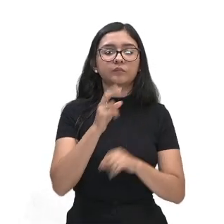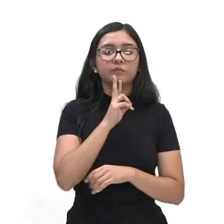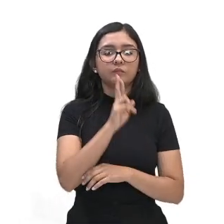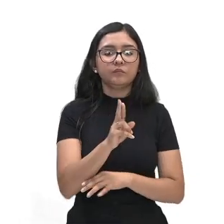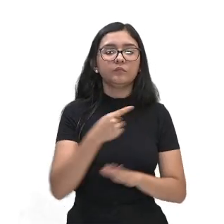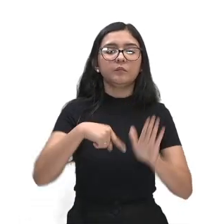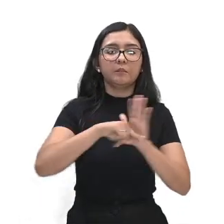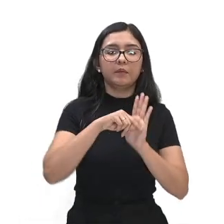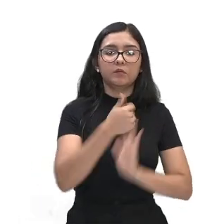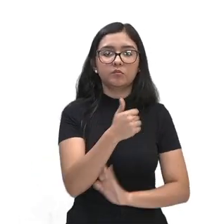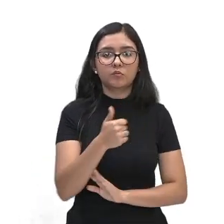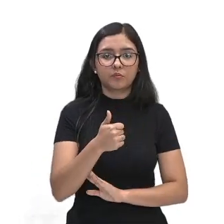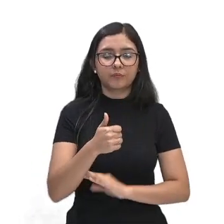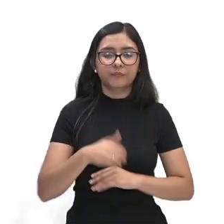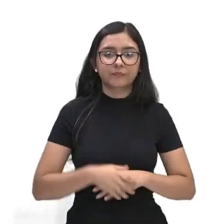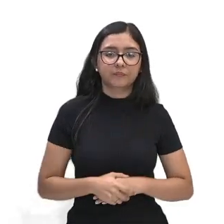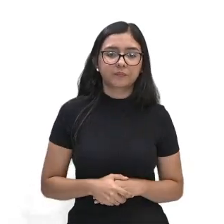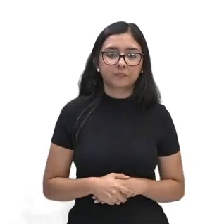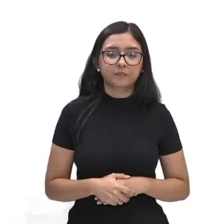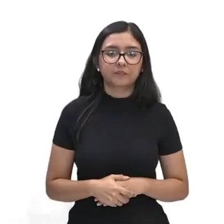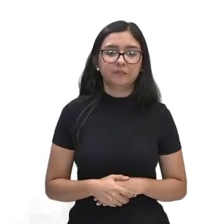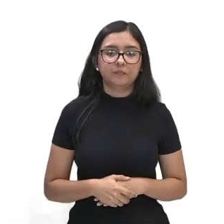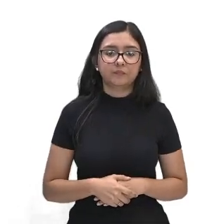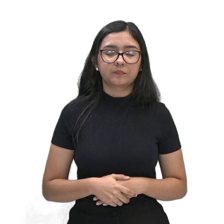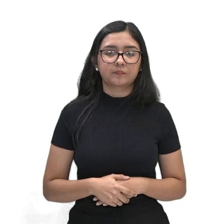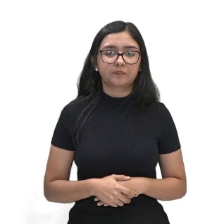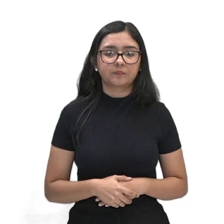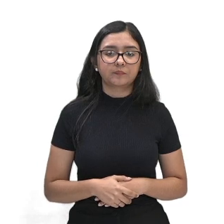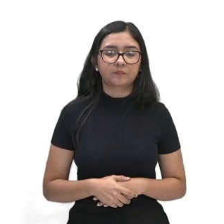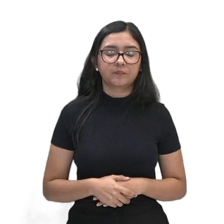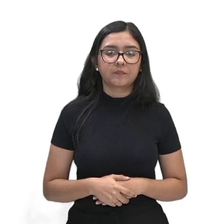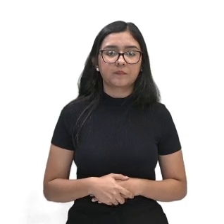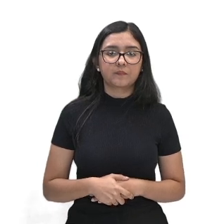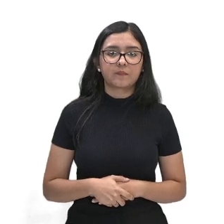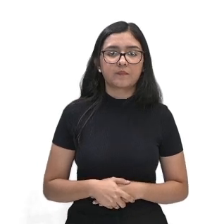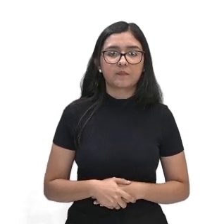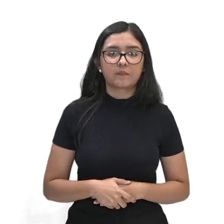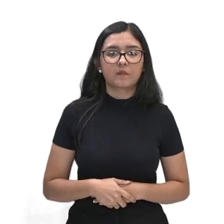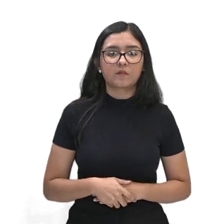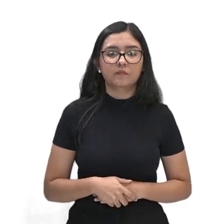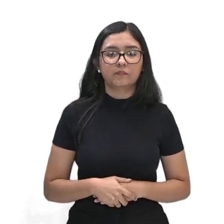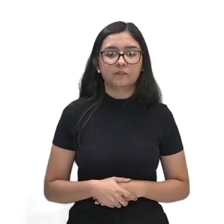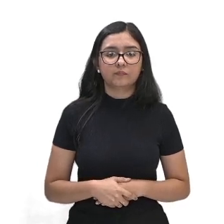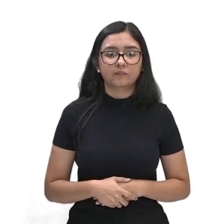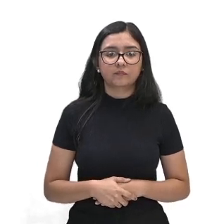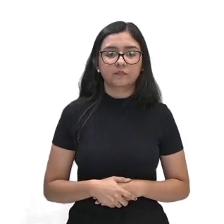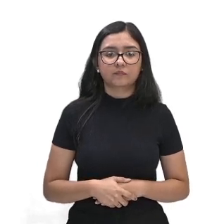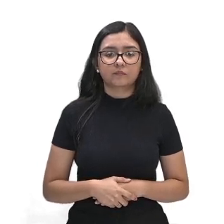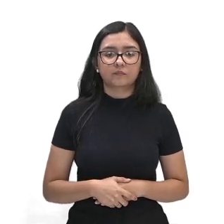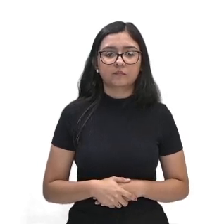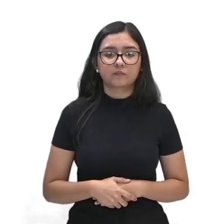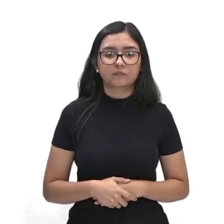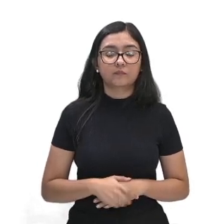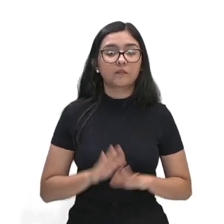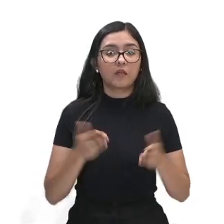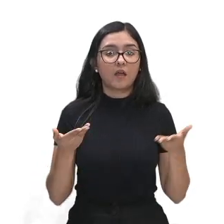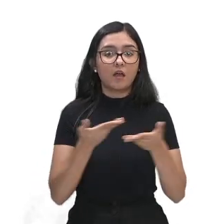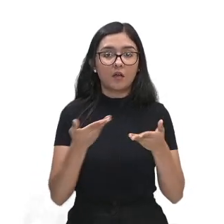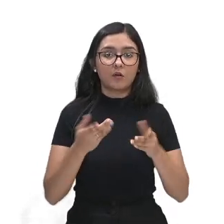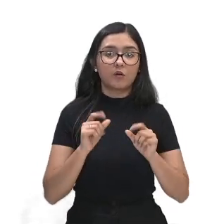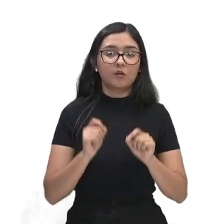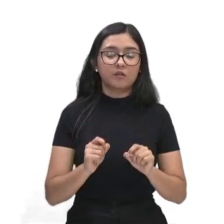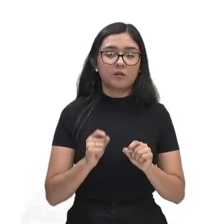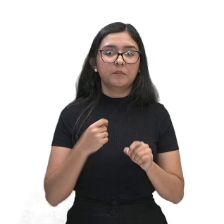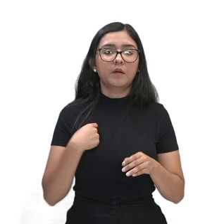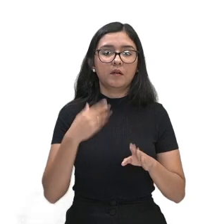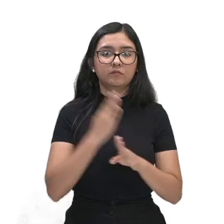Então, quando eu diminuo os expoentes, dá menos 11. Agora, para colocar o resultado em notação